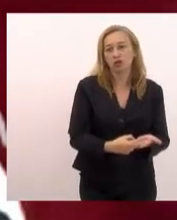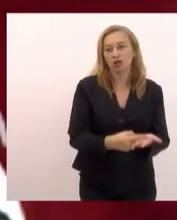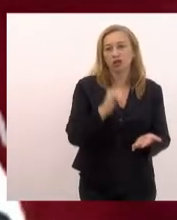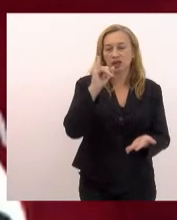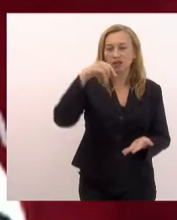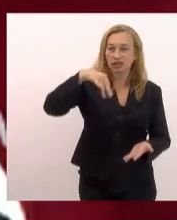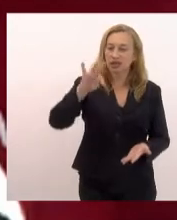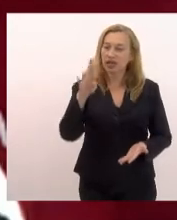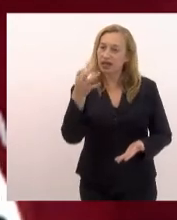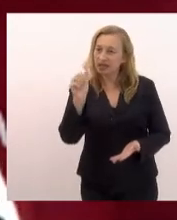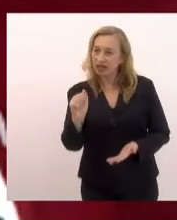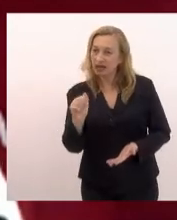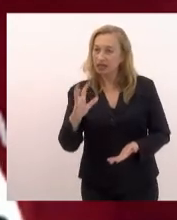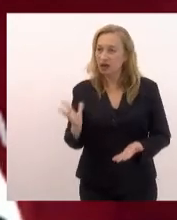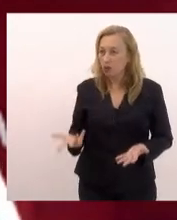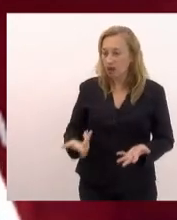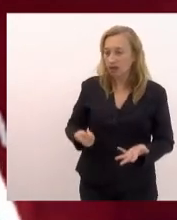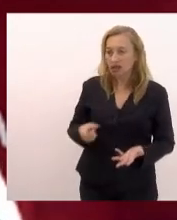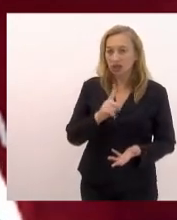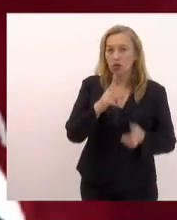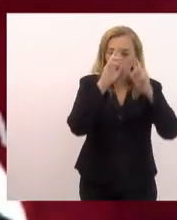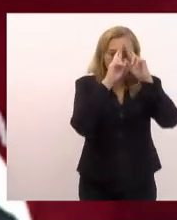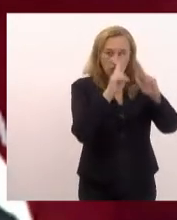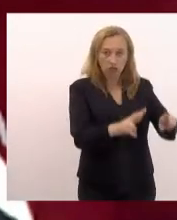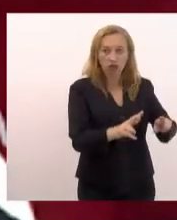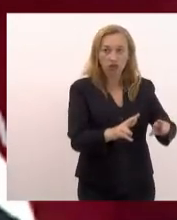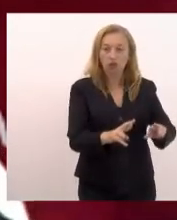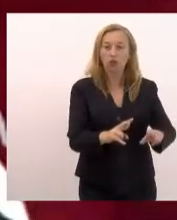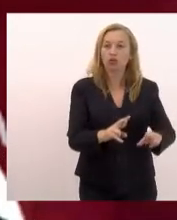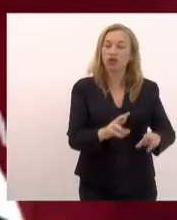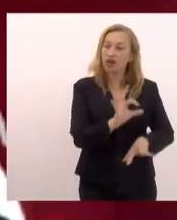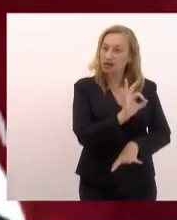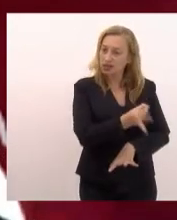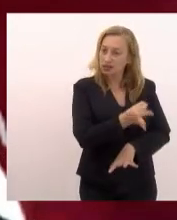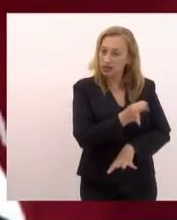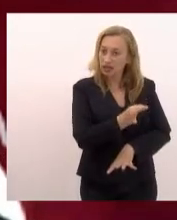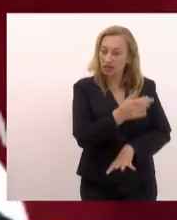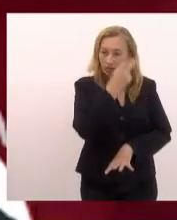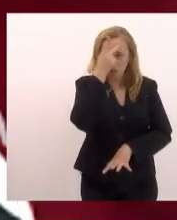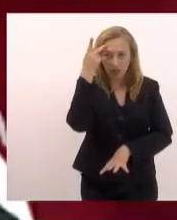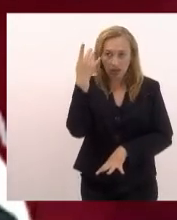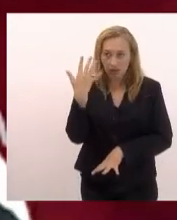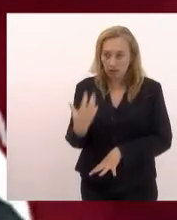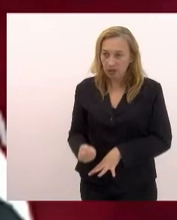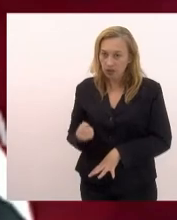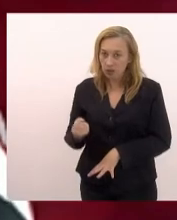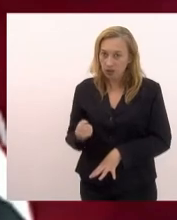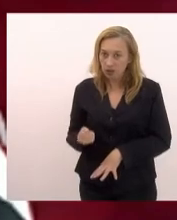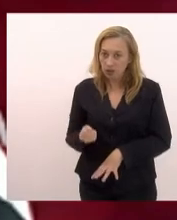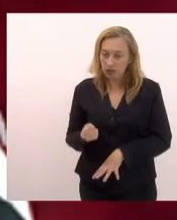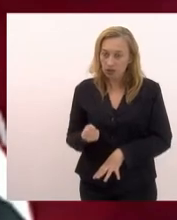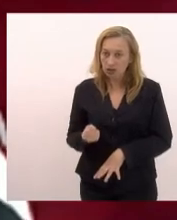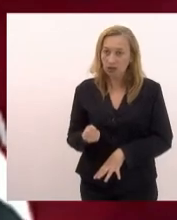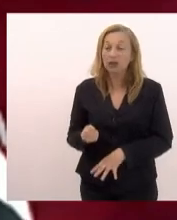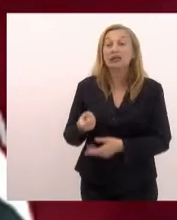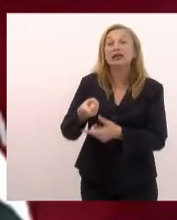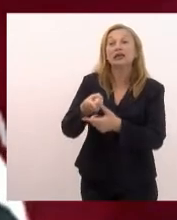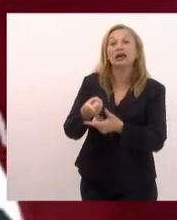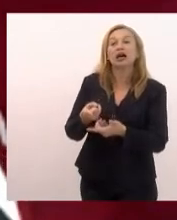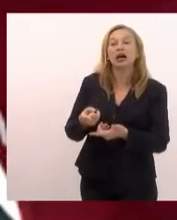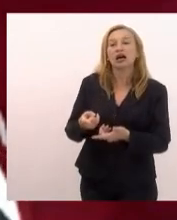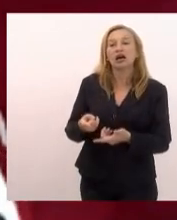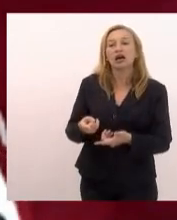da paridade, não respeitando aí aquilo que é devido às pensionistas e aos dependentes,